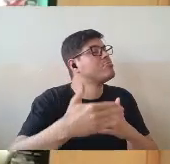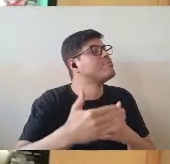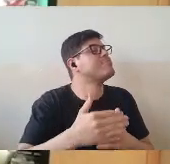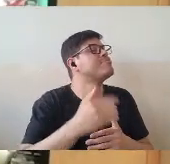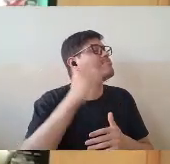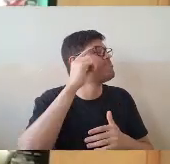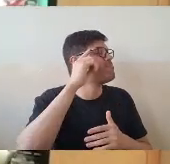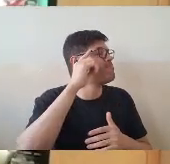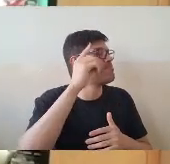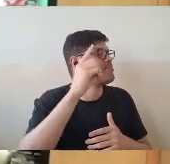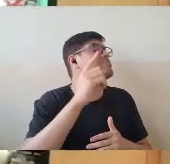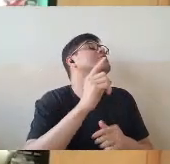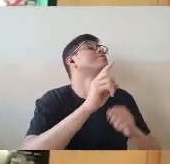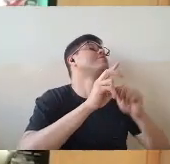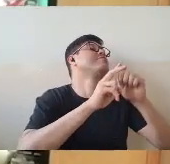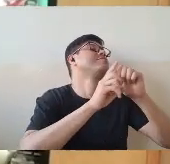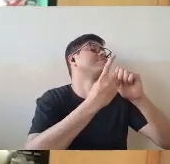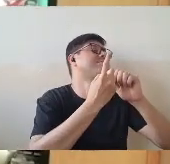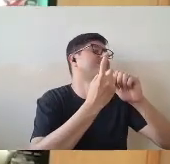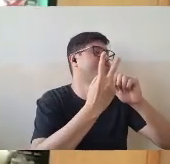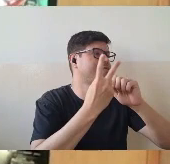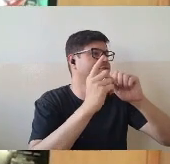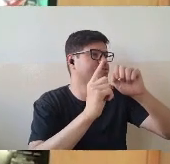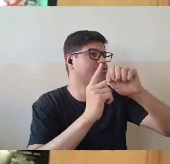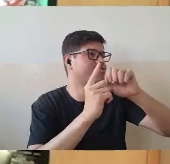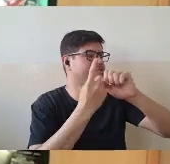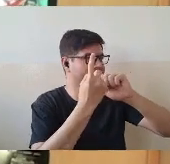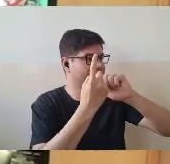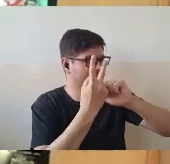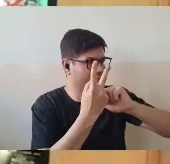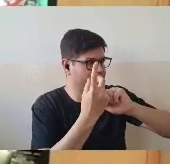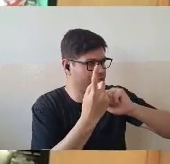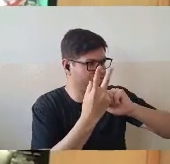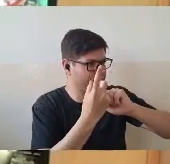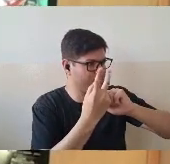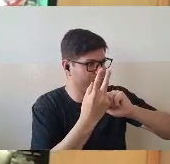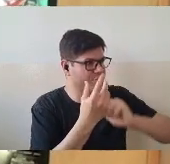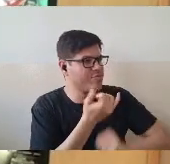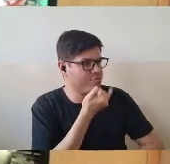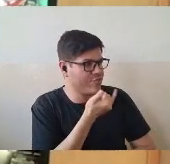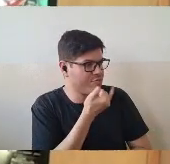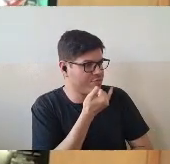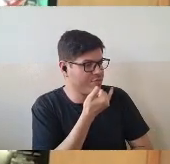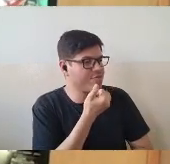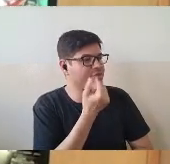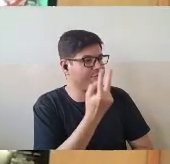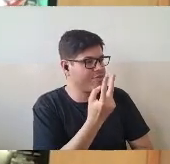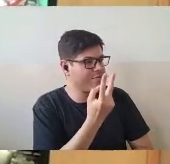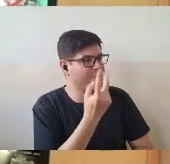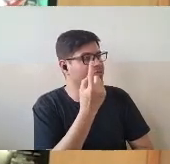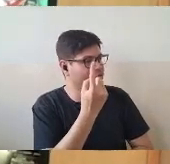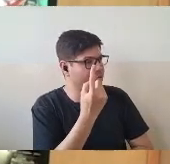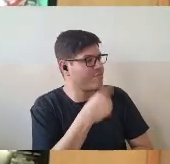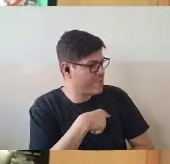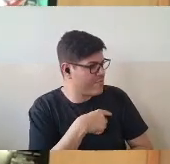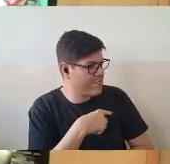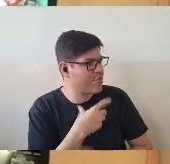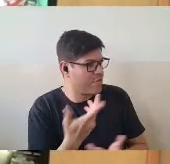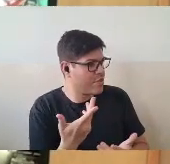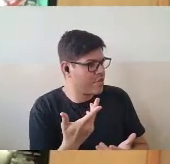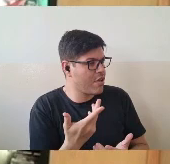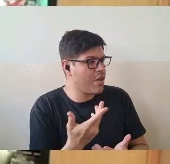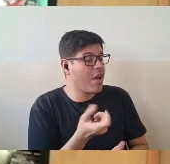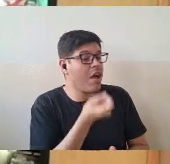dias. É. Era um remédio que salvou muita criança. Nossa, sem dúvida. O senhor põe no lápis quantas